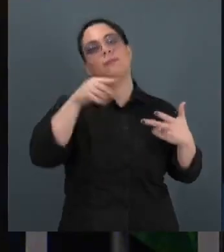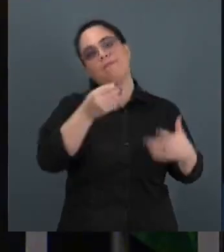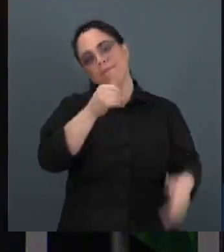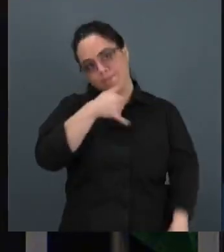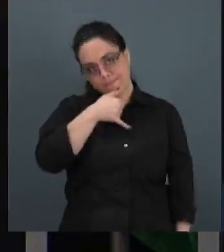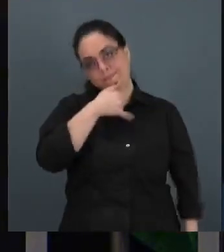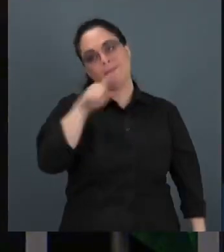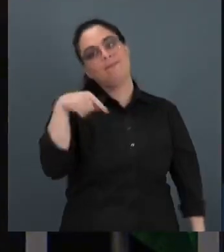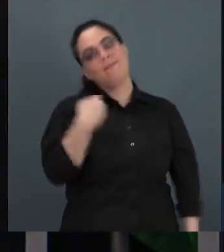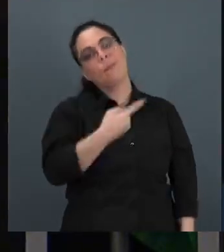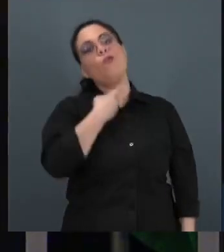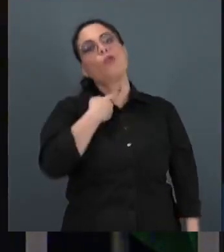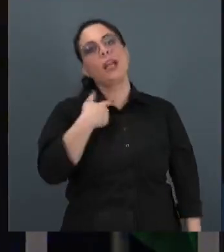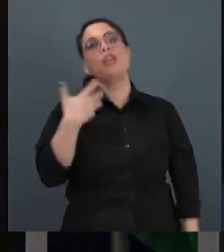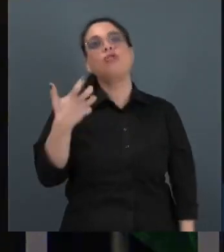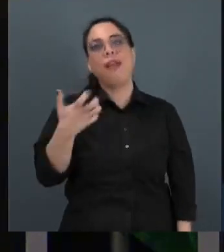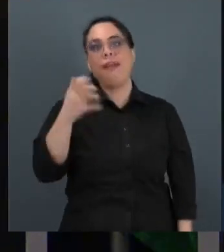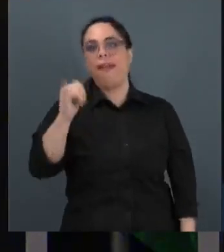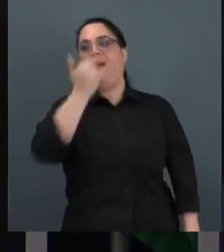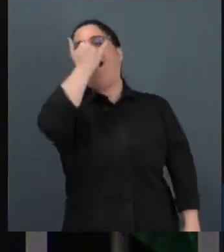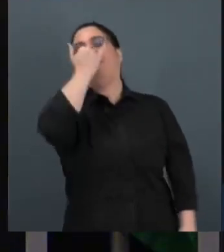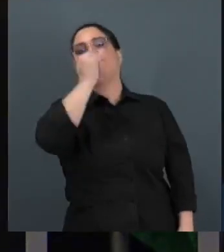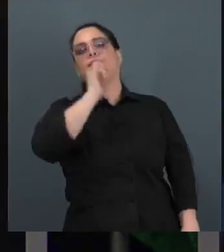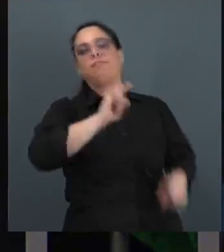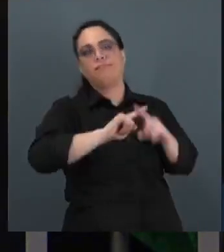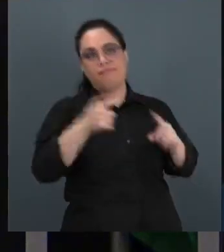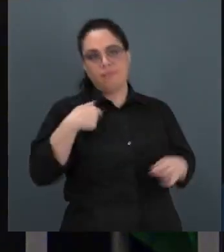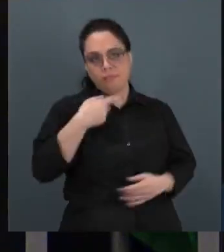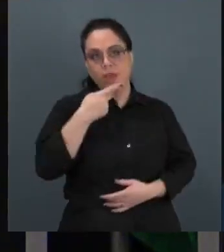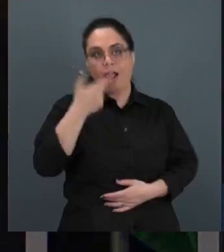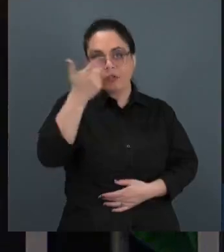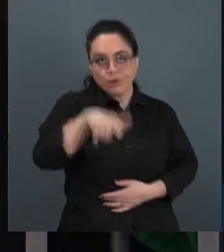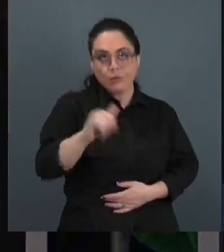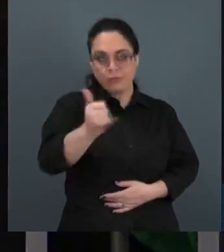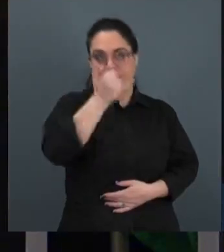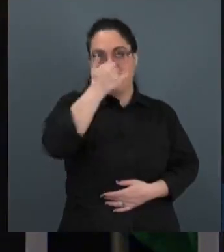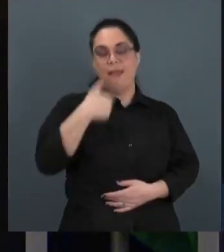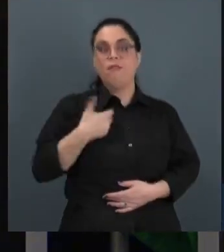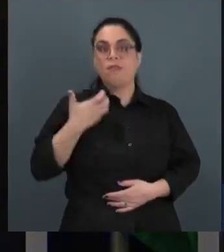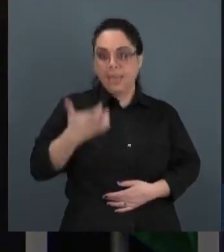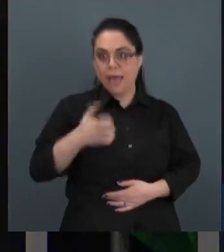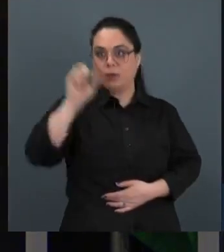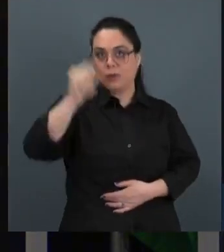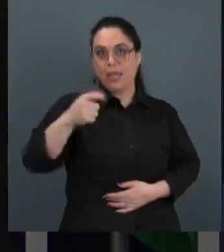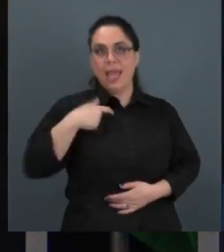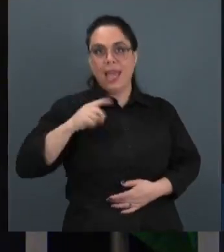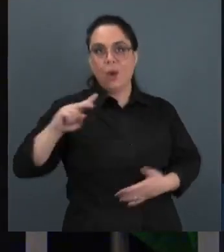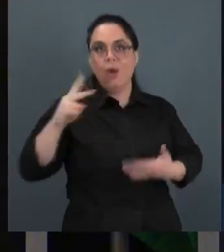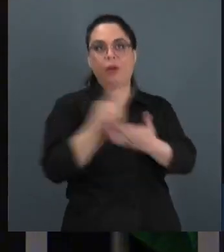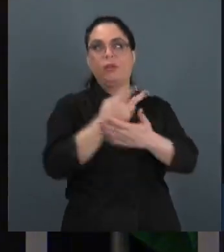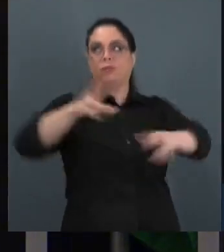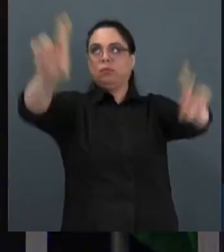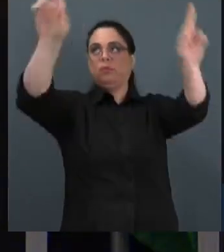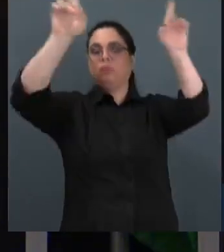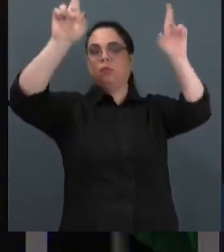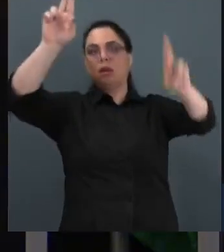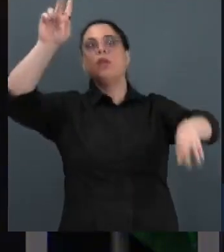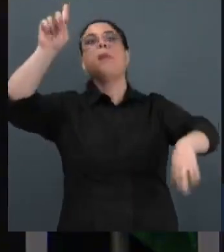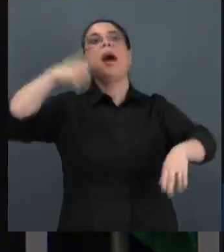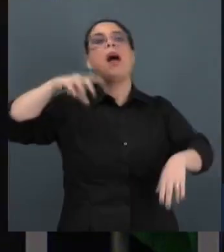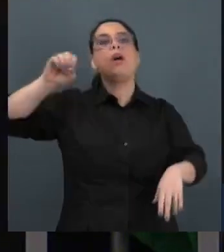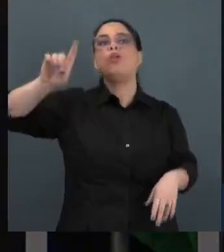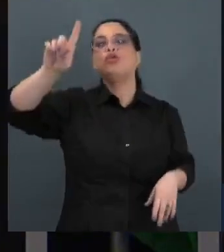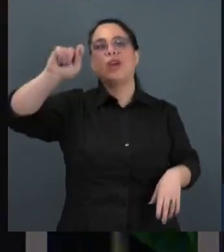nós gostaríamos de estar enganados. Quero repetir, quero estar enganado, oxalá eu esteja enganado,